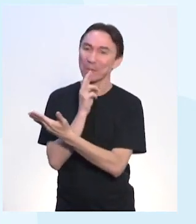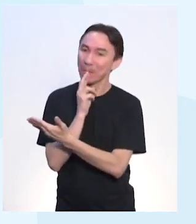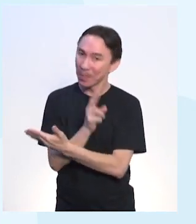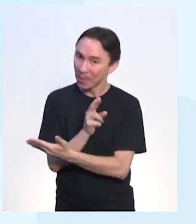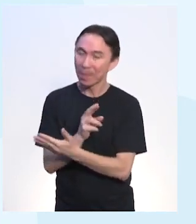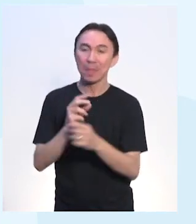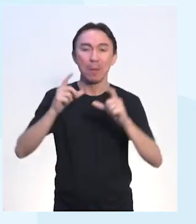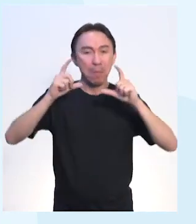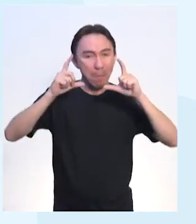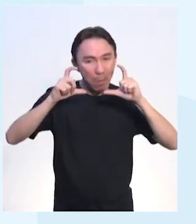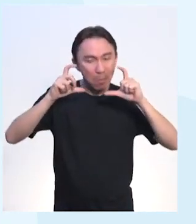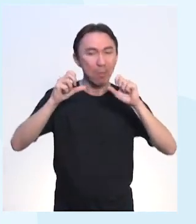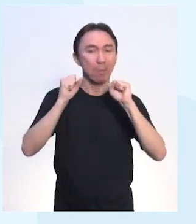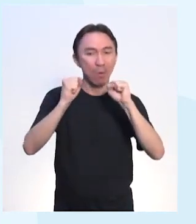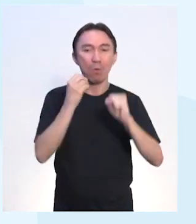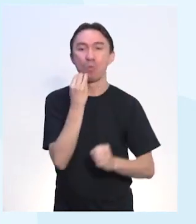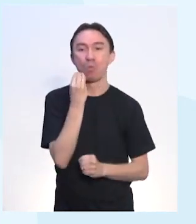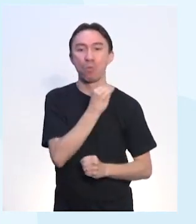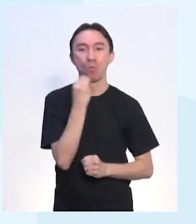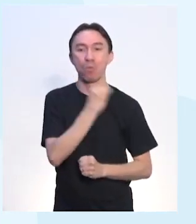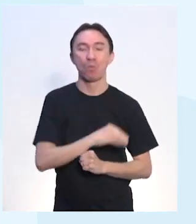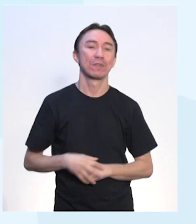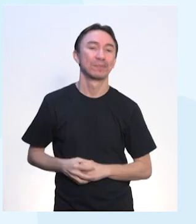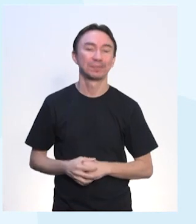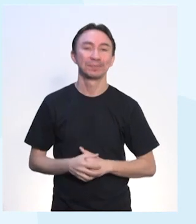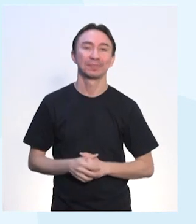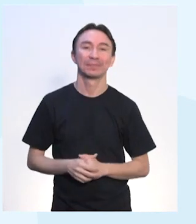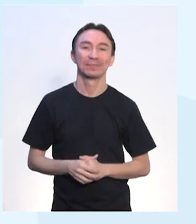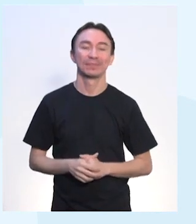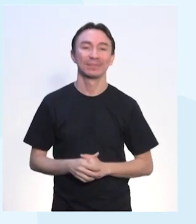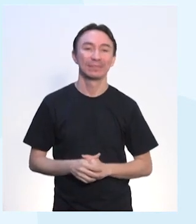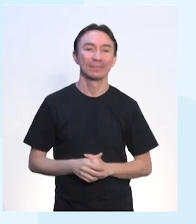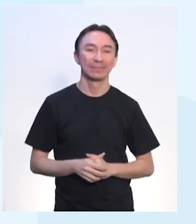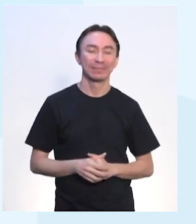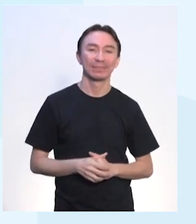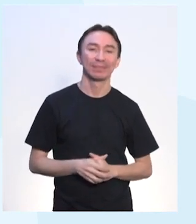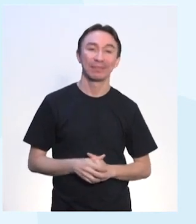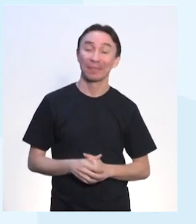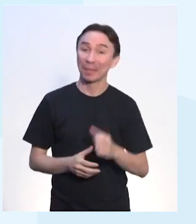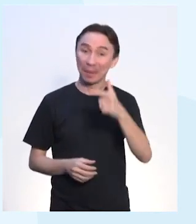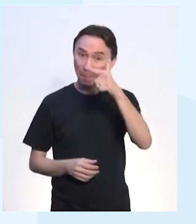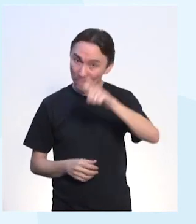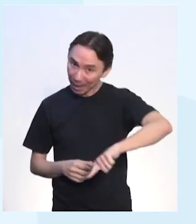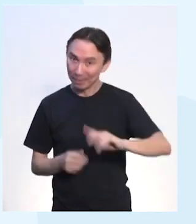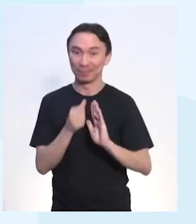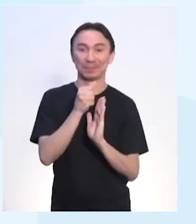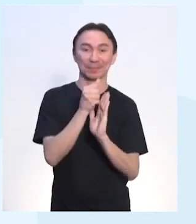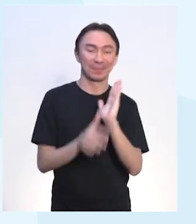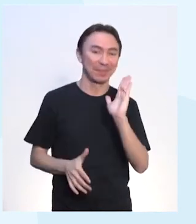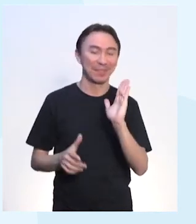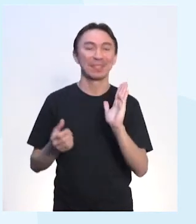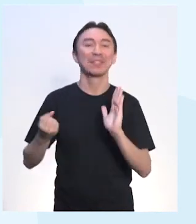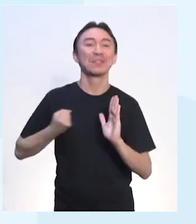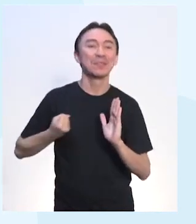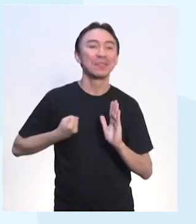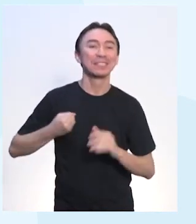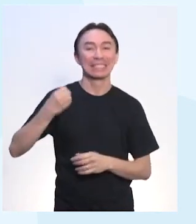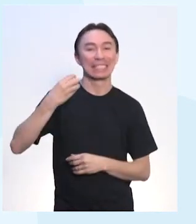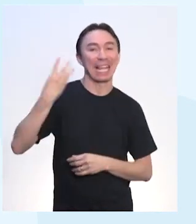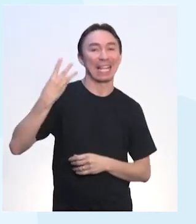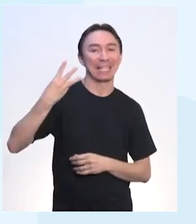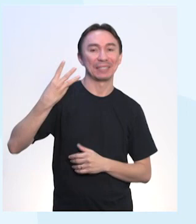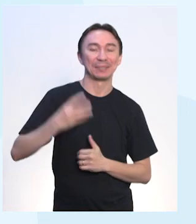quem quer tirar um print. Perfeito. E mais uma atividade, atividade